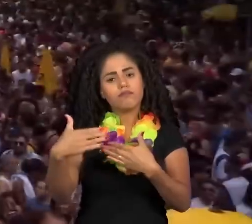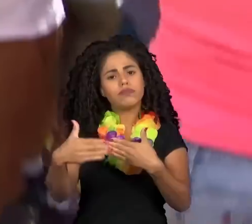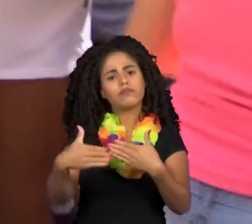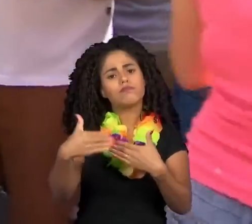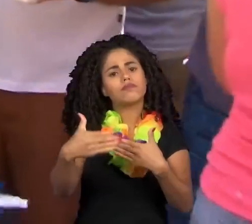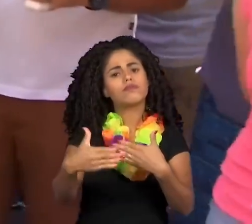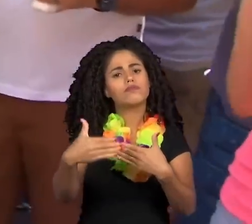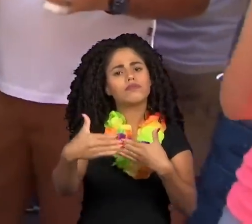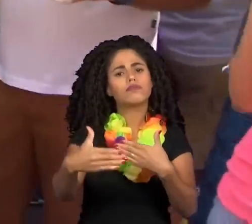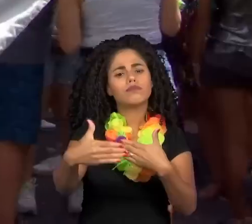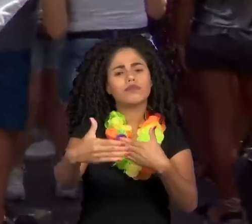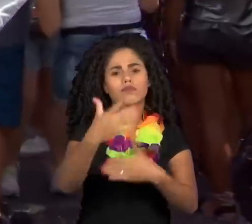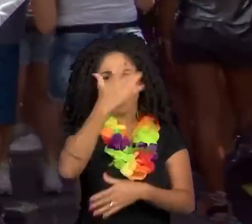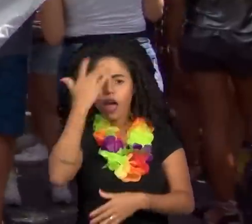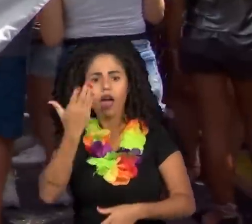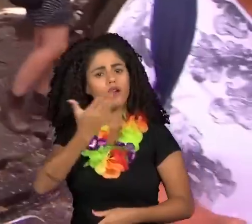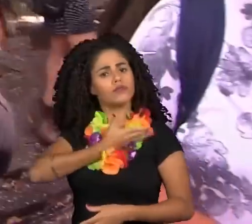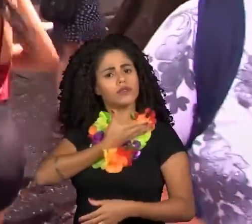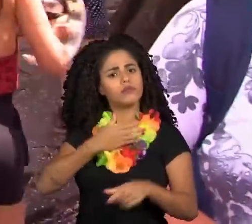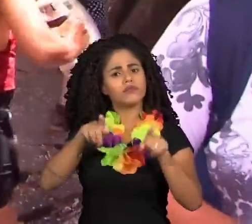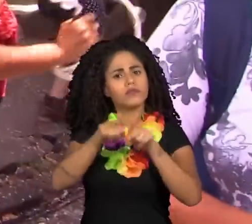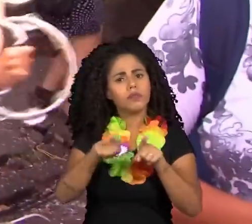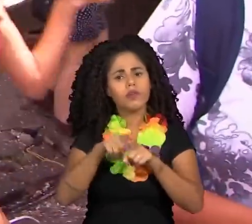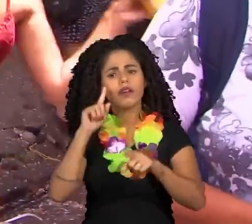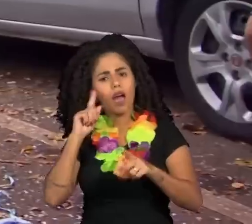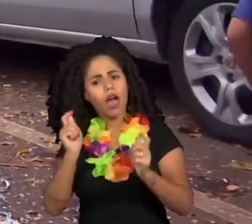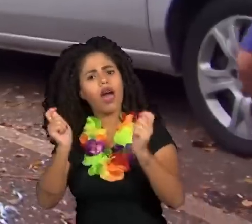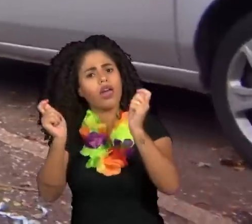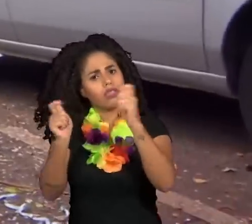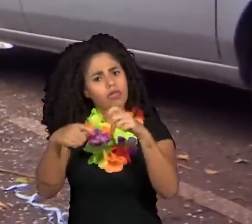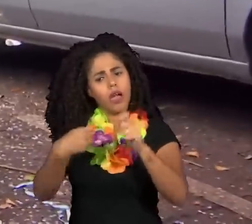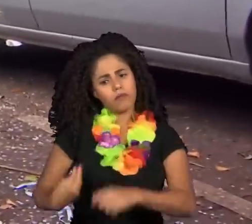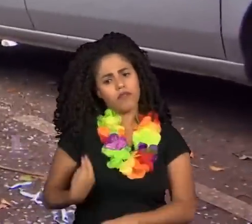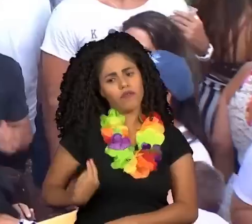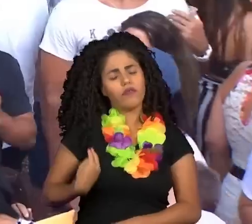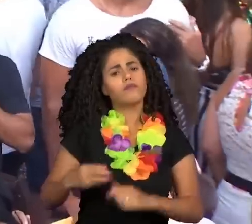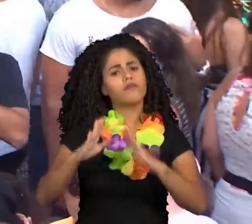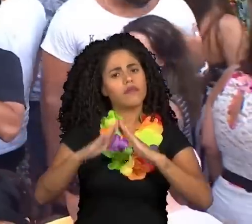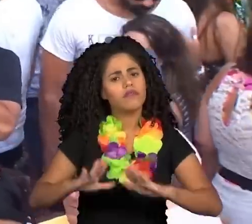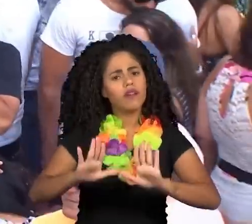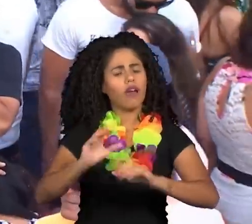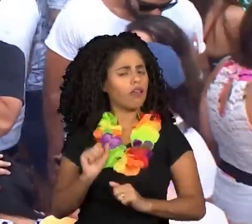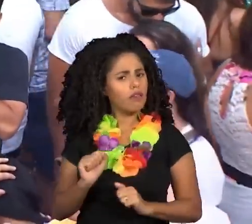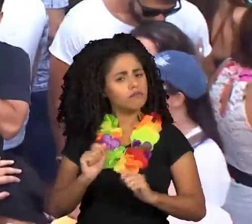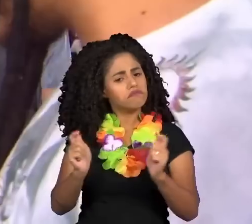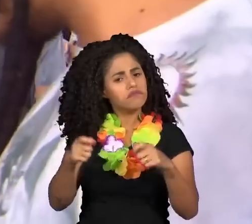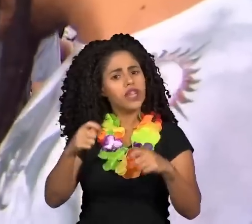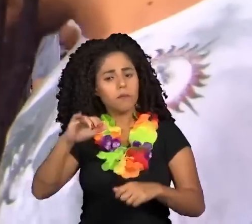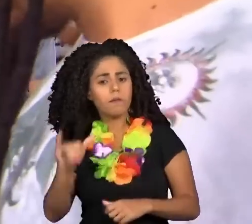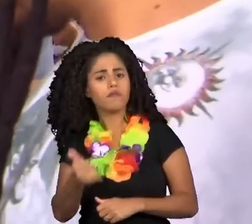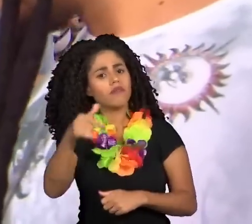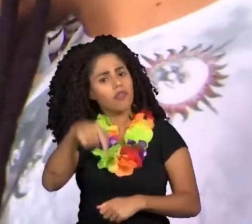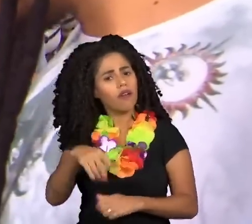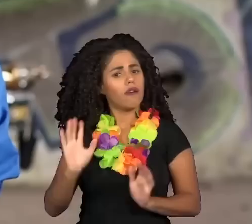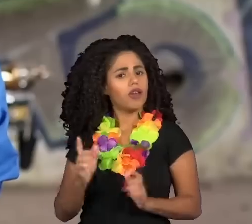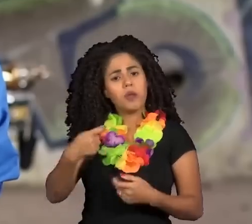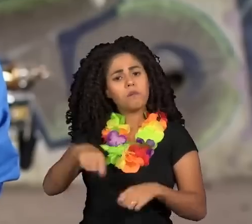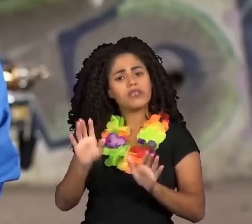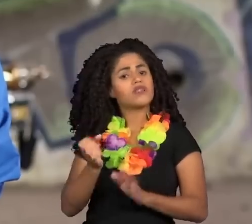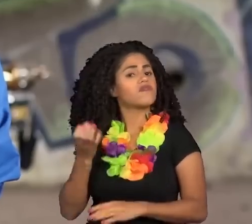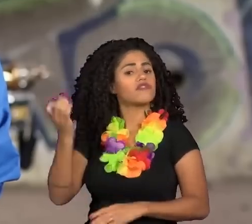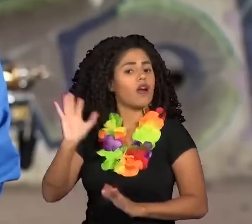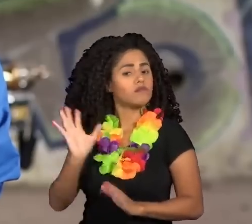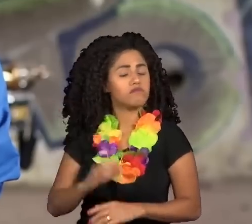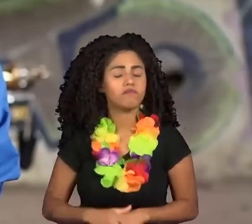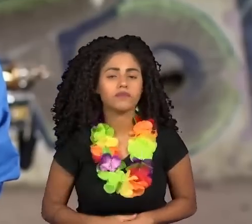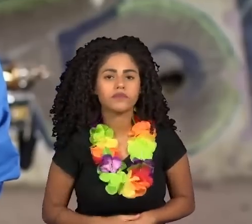passando, os próprios amigos foram vendo que tinha carnaval em São Paulo, que era legal. Hoje o impacto do carnaval de São